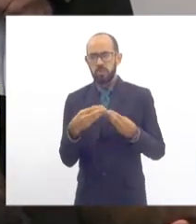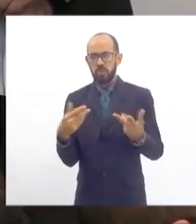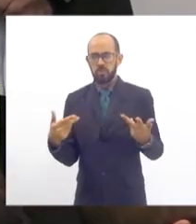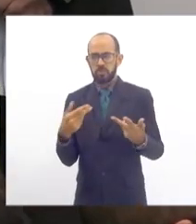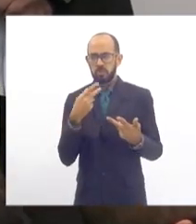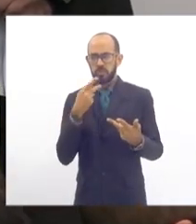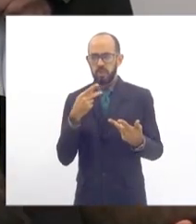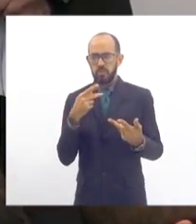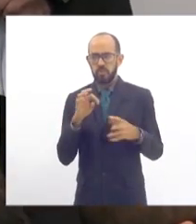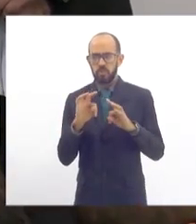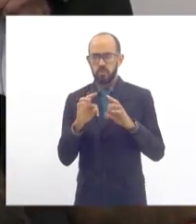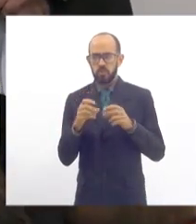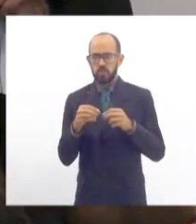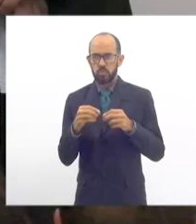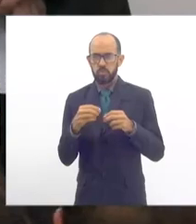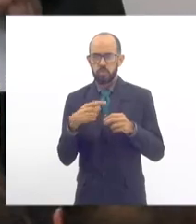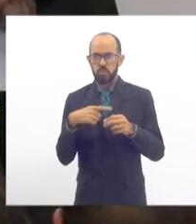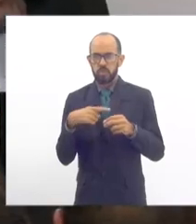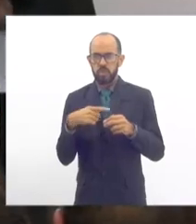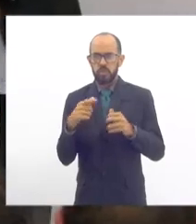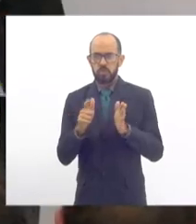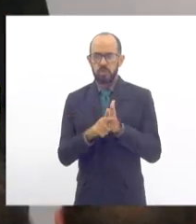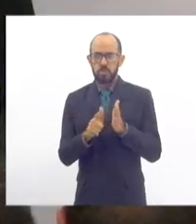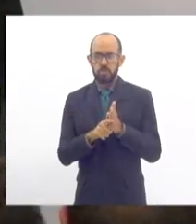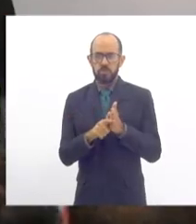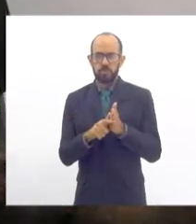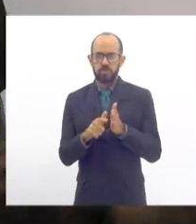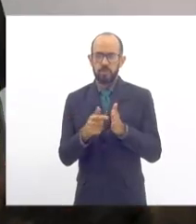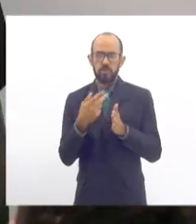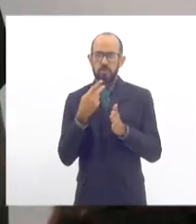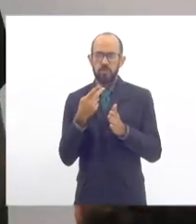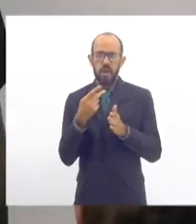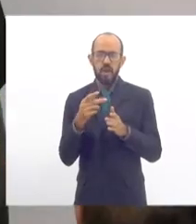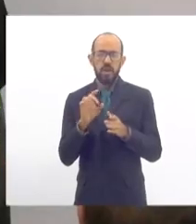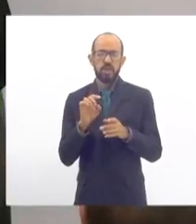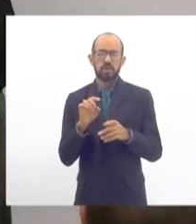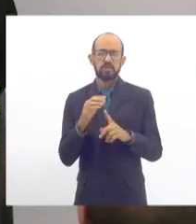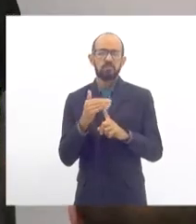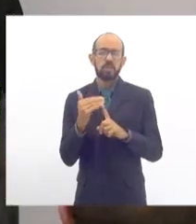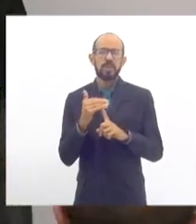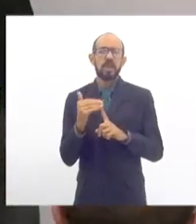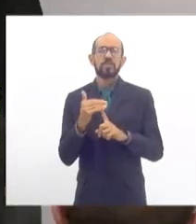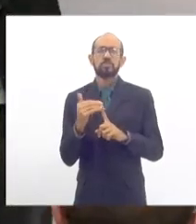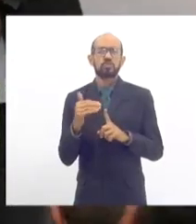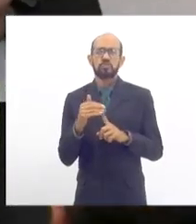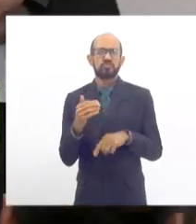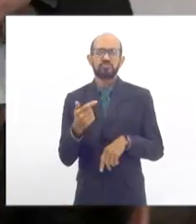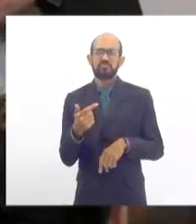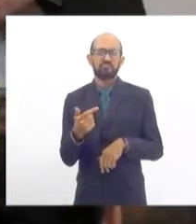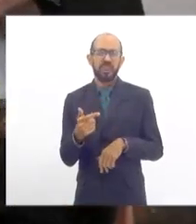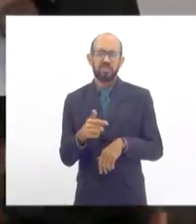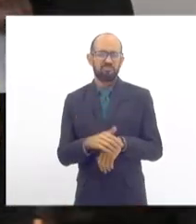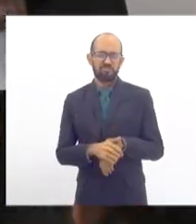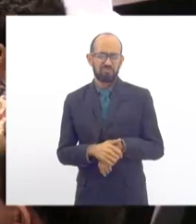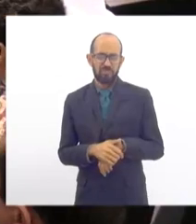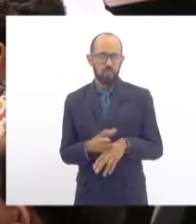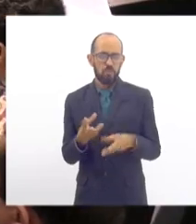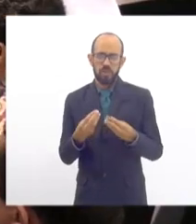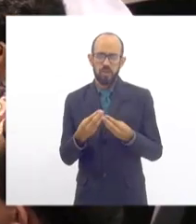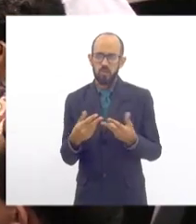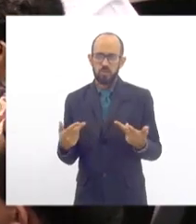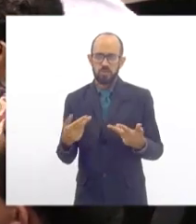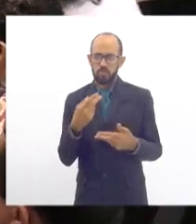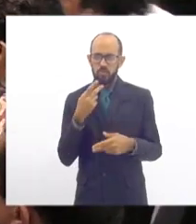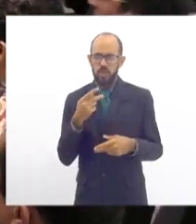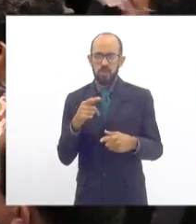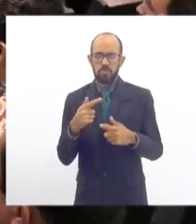que eu tenho é papel. Tá? Eu não falei nem um terço do que eu tinha que falar, né? Até porque... É